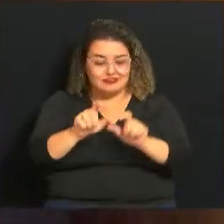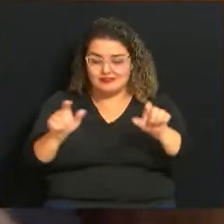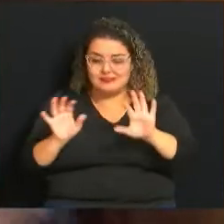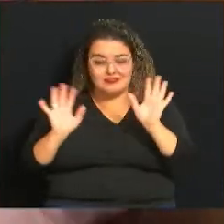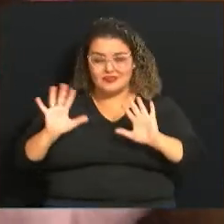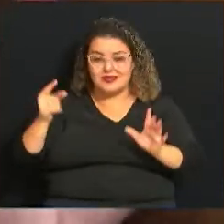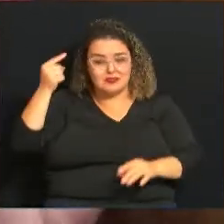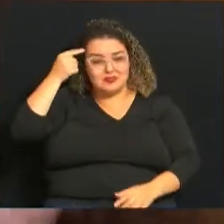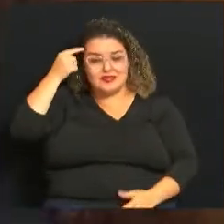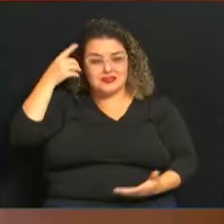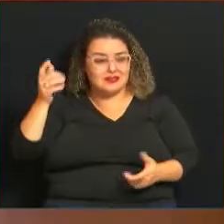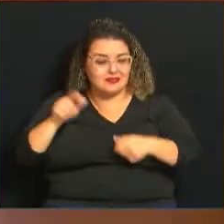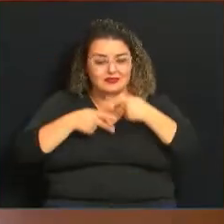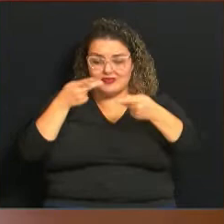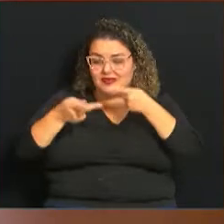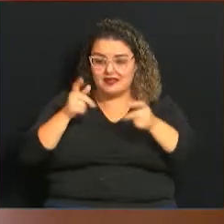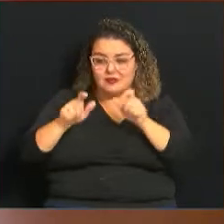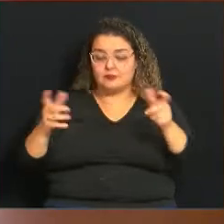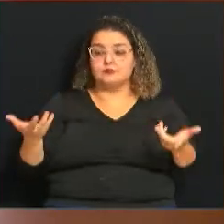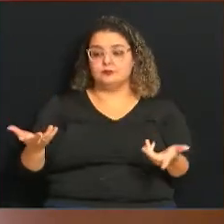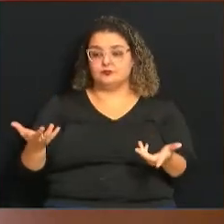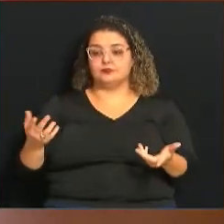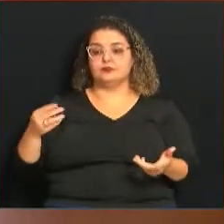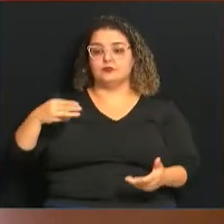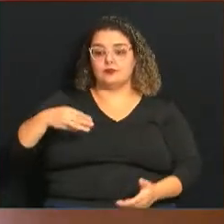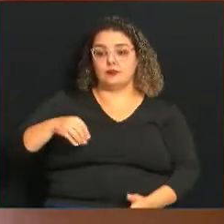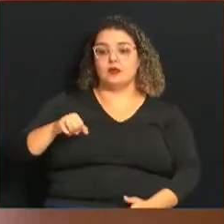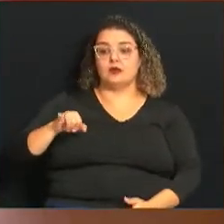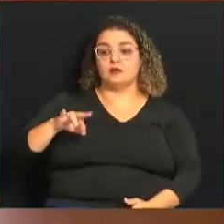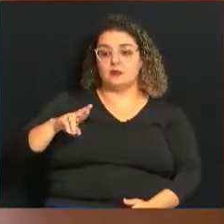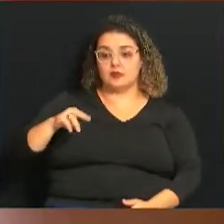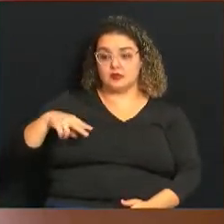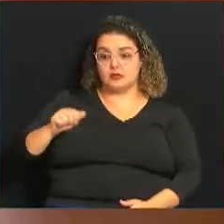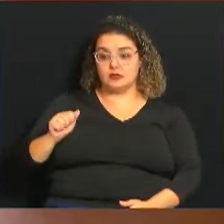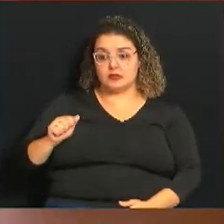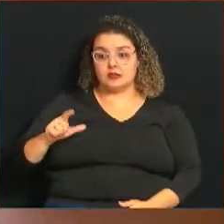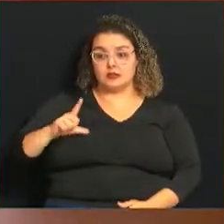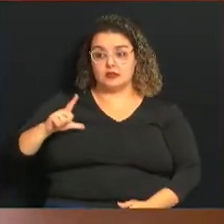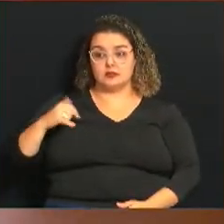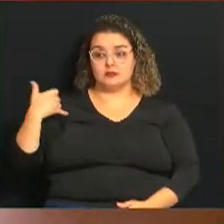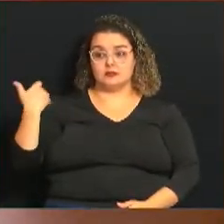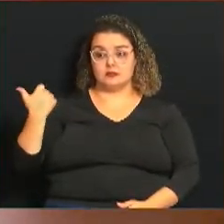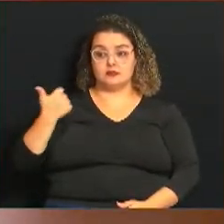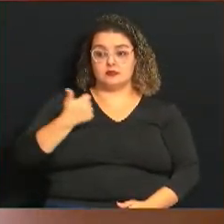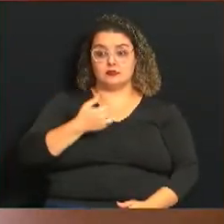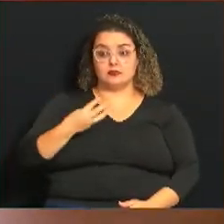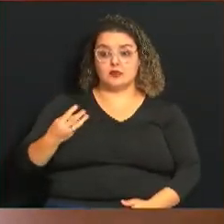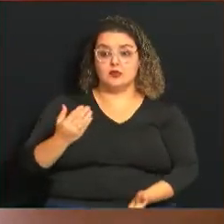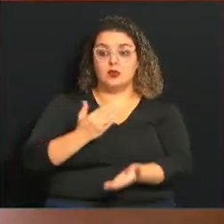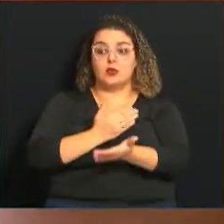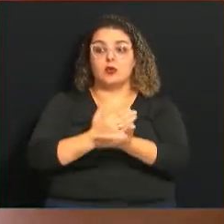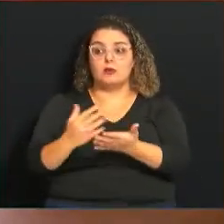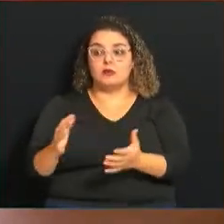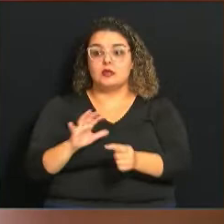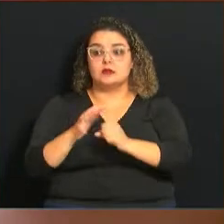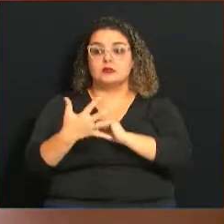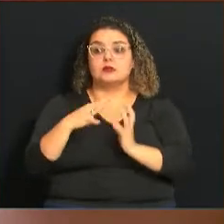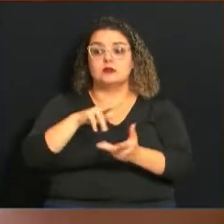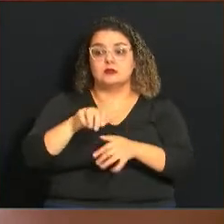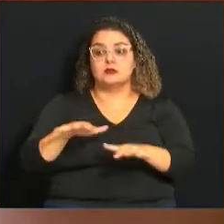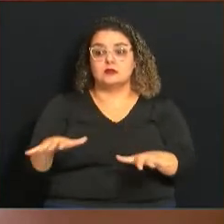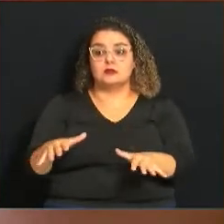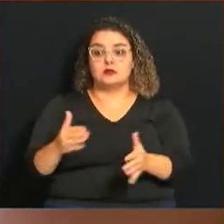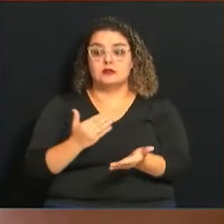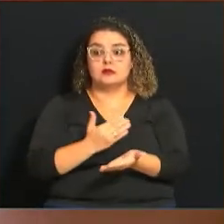gente, ter que falar com gente. Nina tem 13 anos e foi no início da pandemia que começou a se sentir mal. Eu comecei